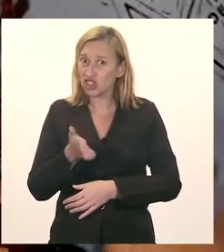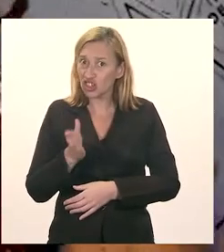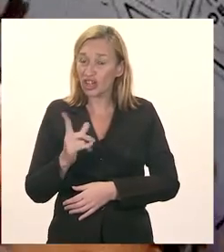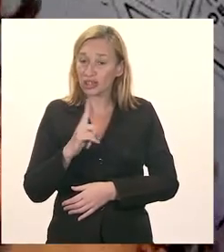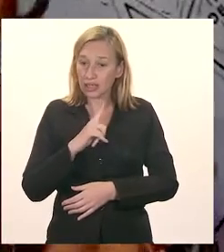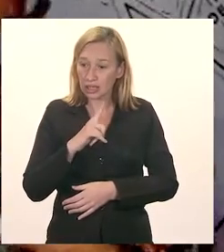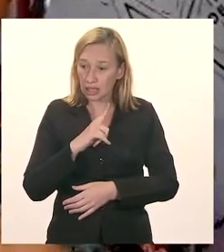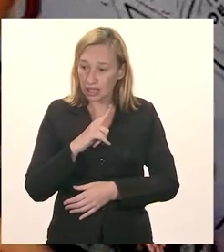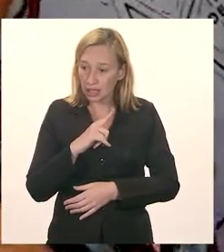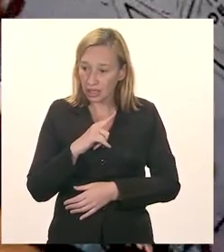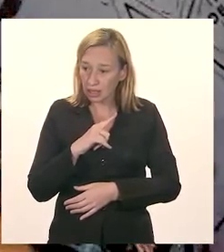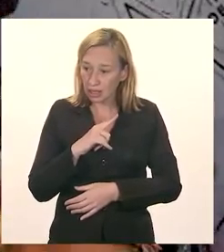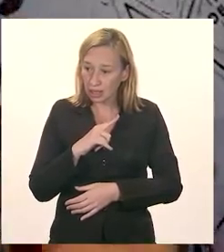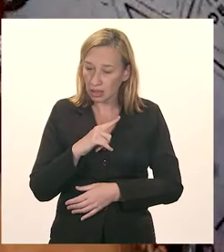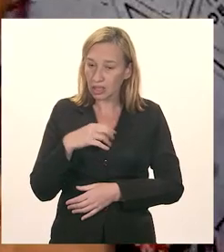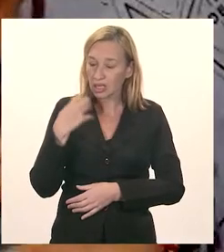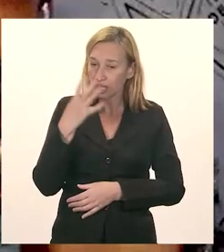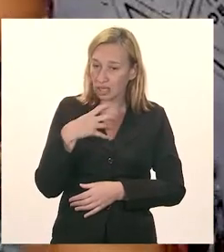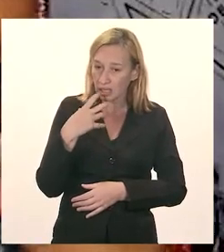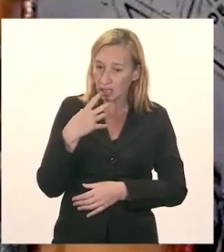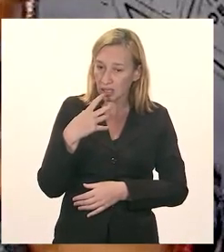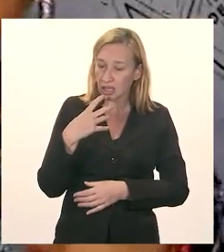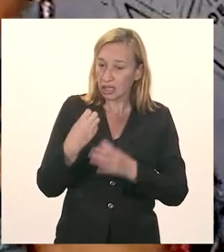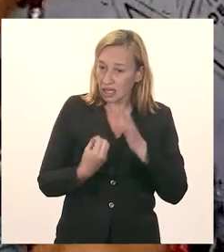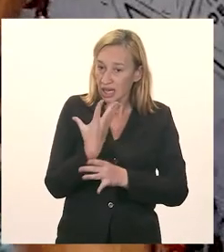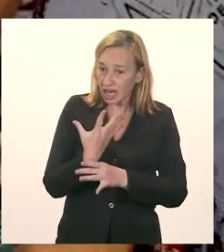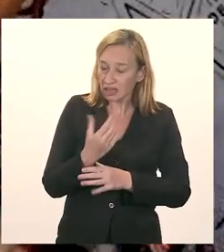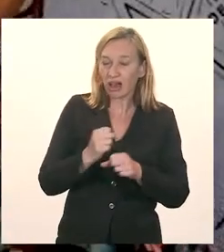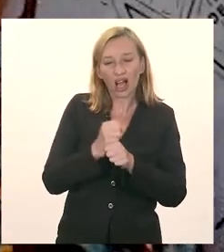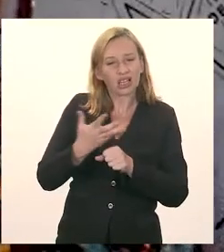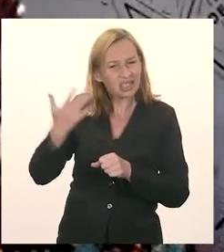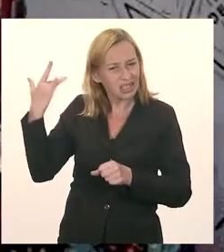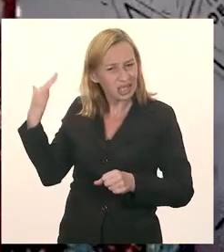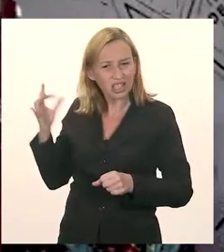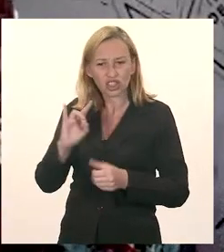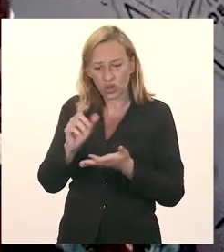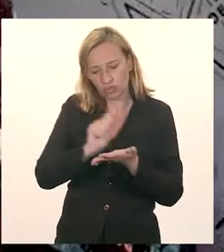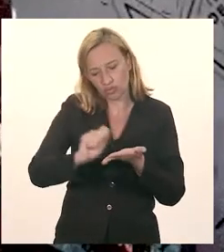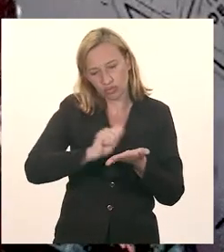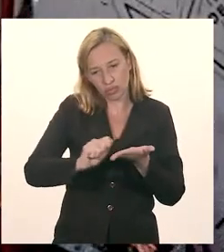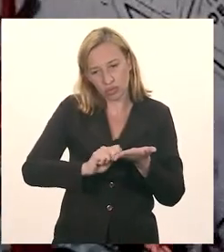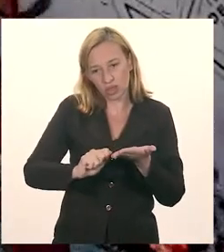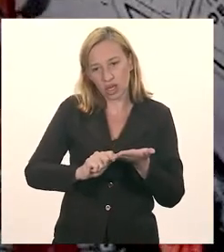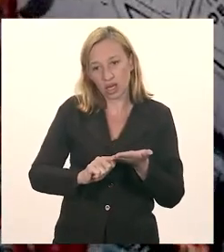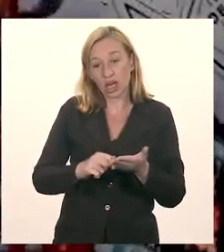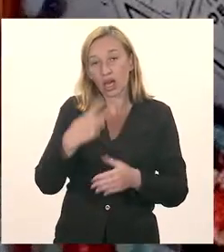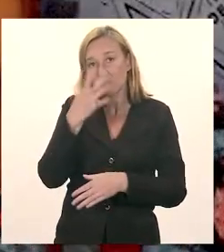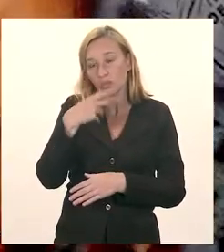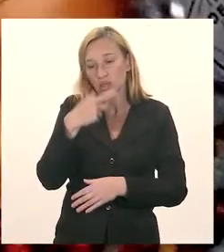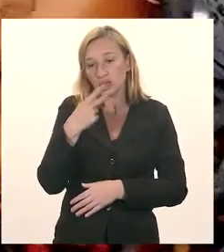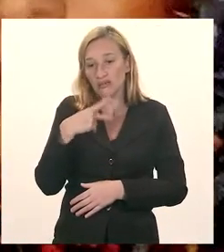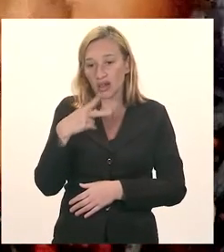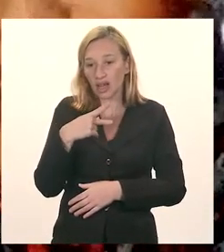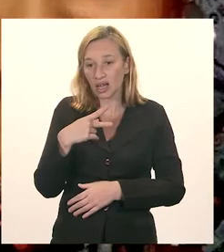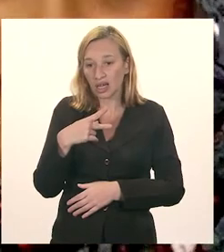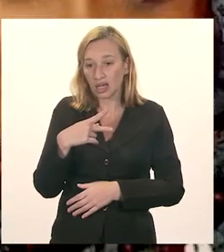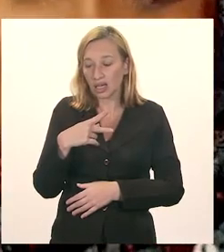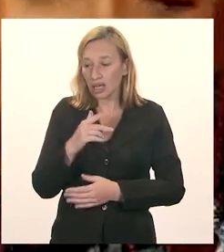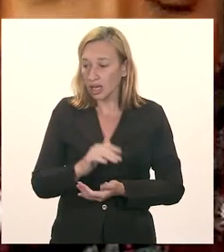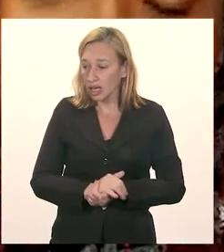tinha feito essa composição há muito tempo atrás e estava só no caderninho, que é uma música que fala